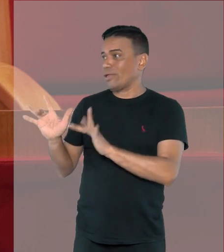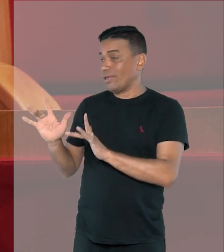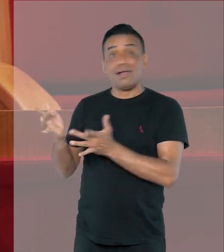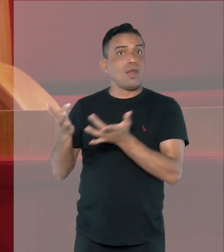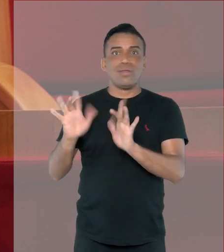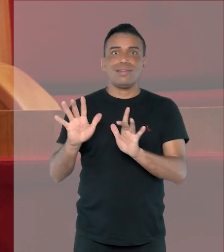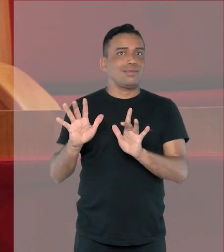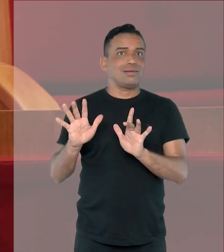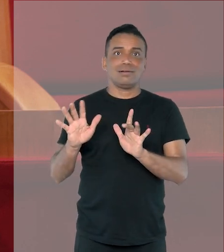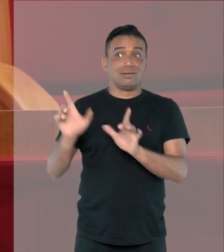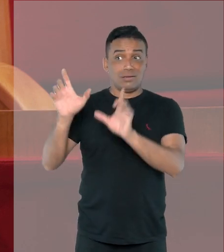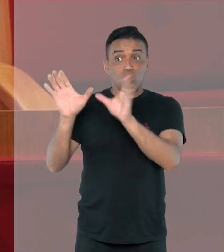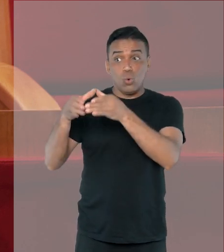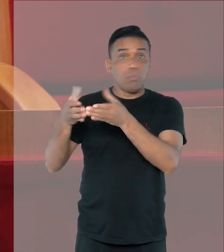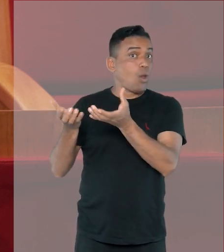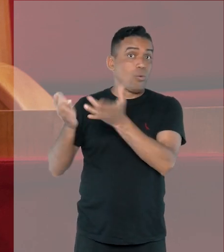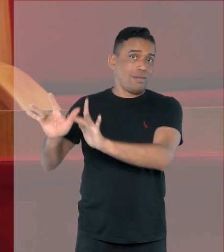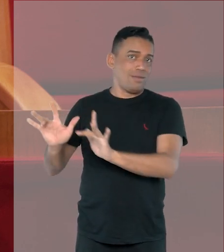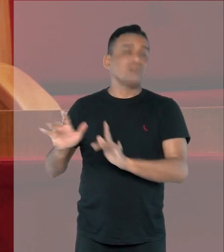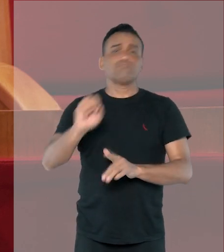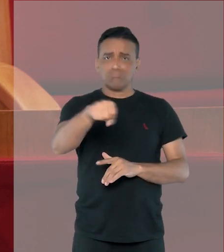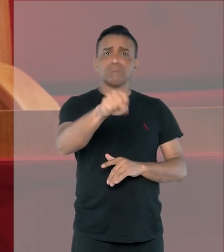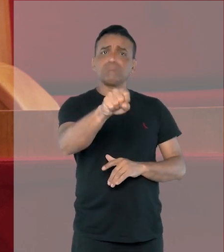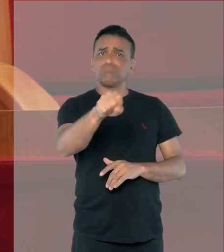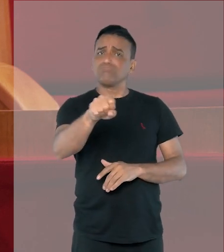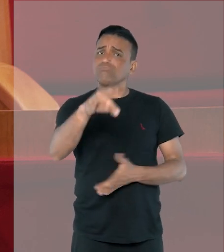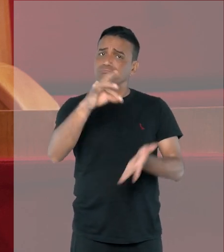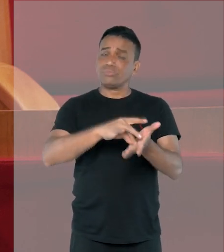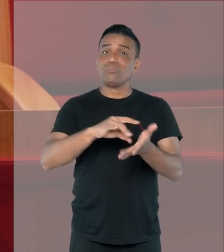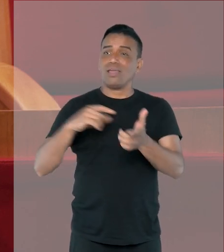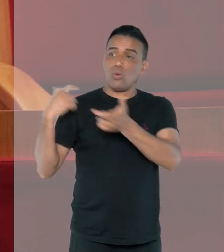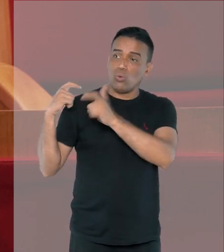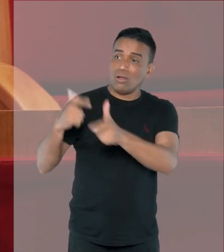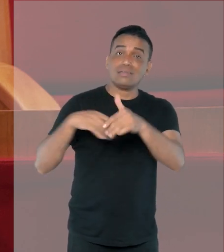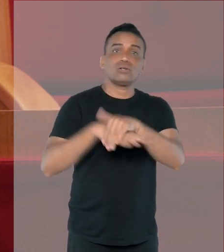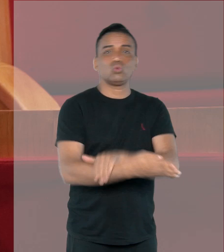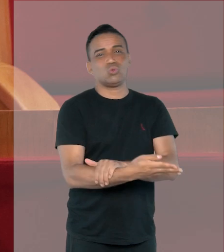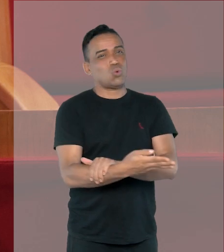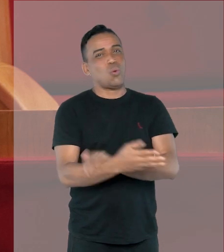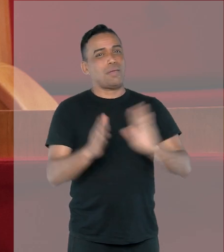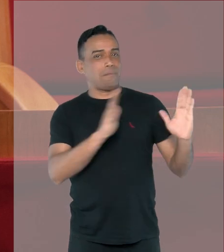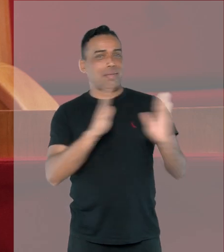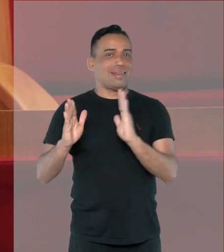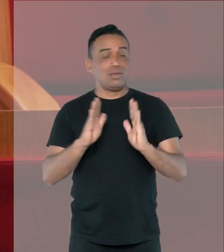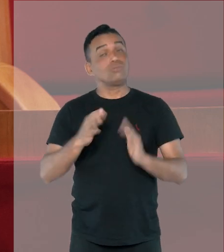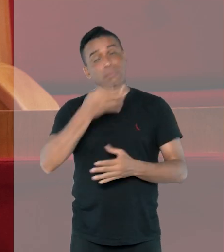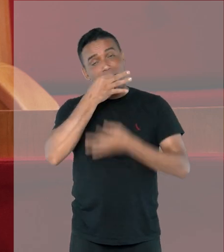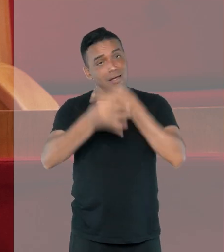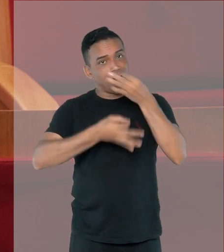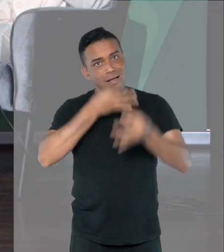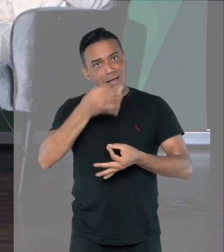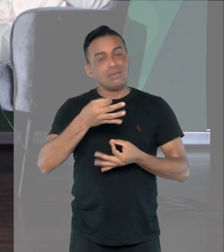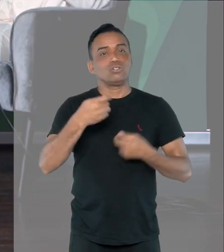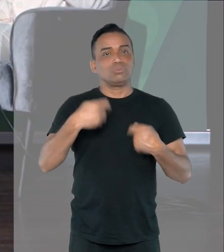queriam, justamente, mas porque era a tradição da época. Né? Eu também acho que deveria ter aceitado, né?